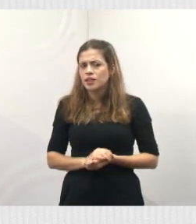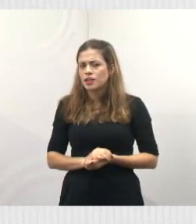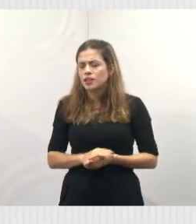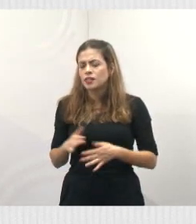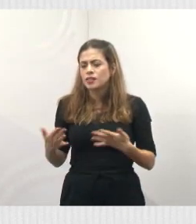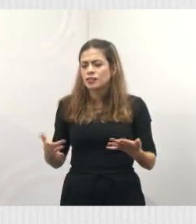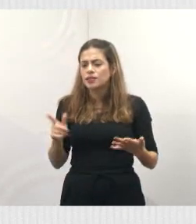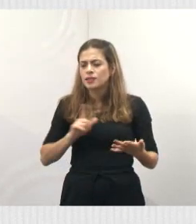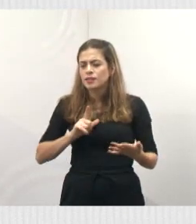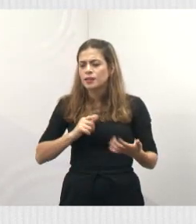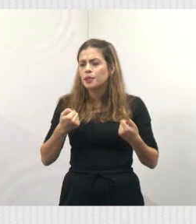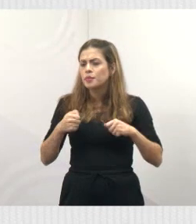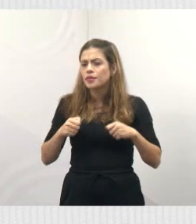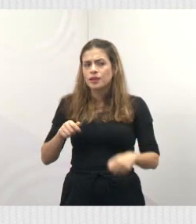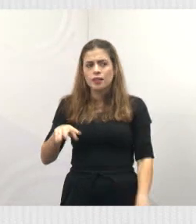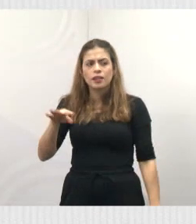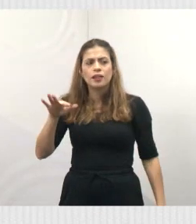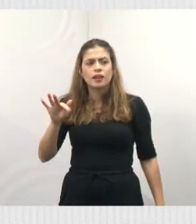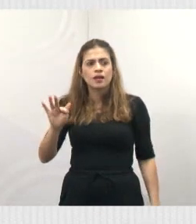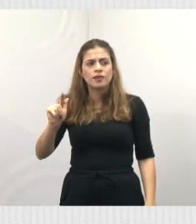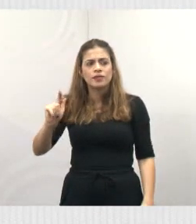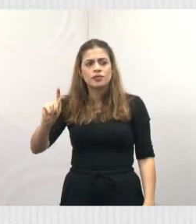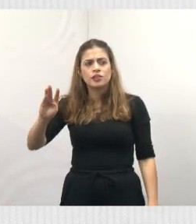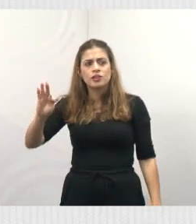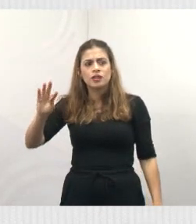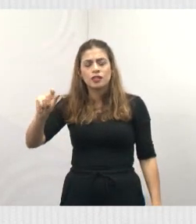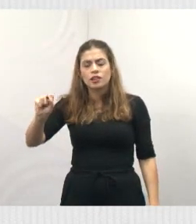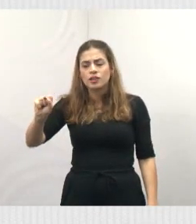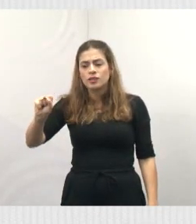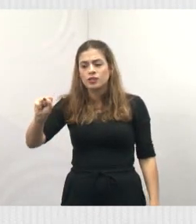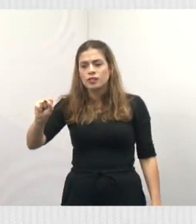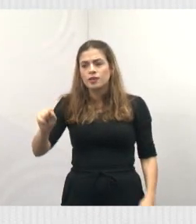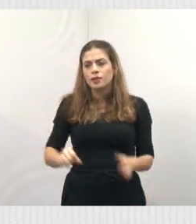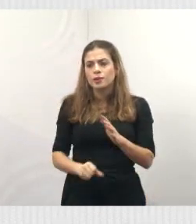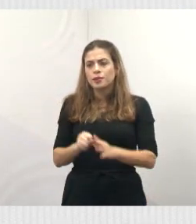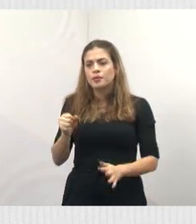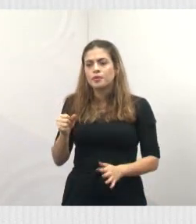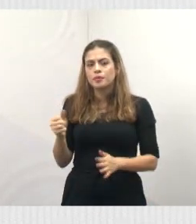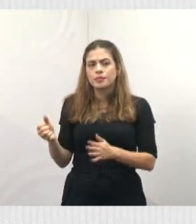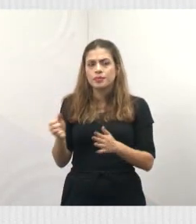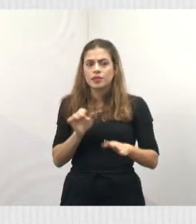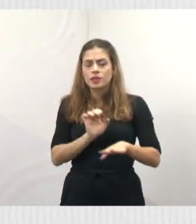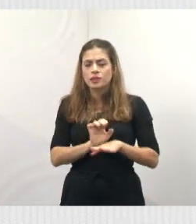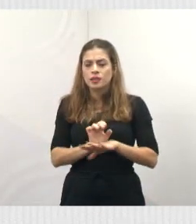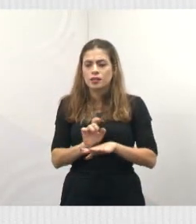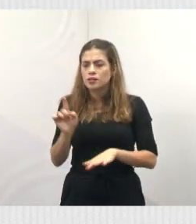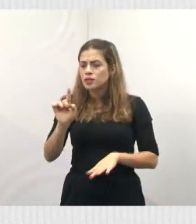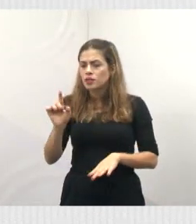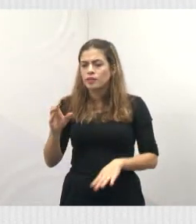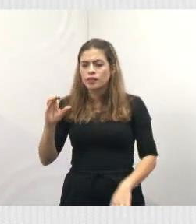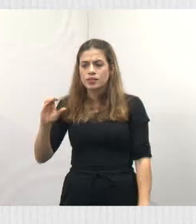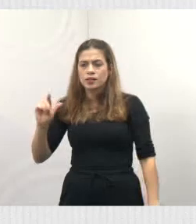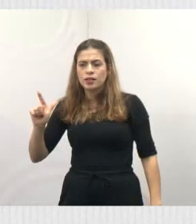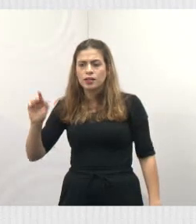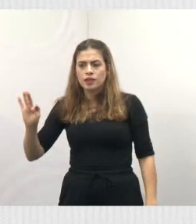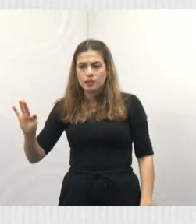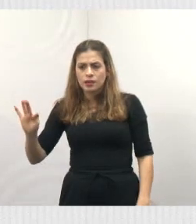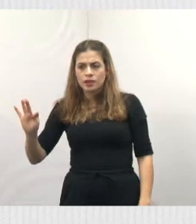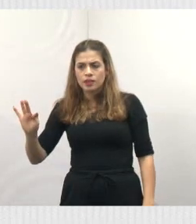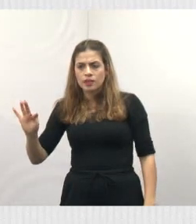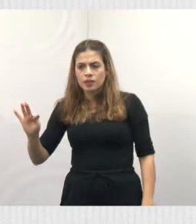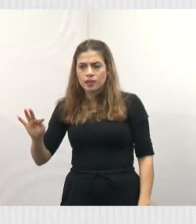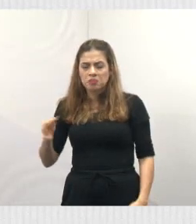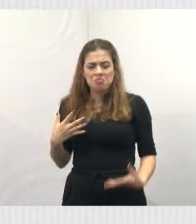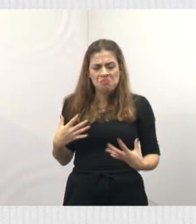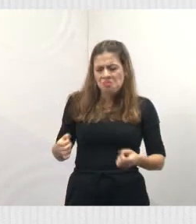fundo de garantia. Não, primeiro, o regime é estatutário, não é CLT. Segundo, ninguém tem expectativa